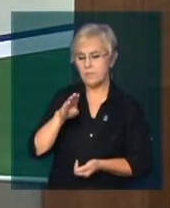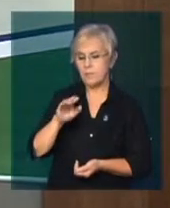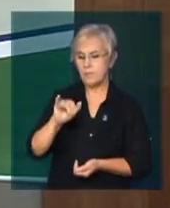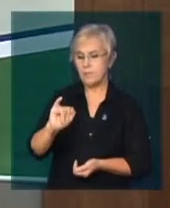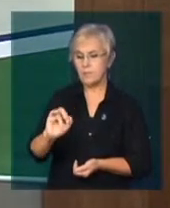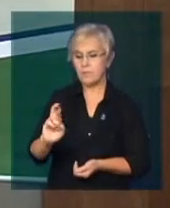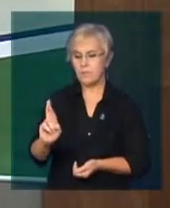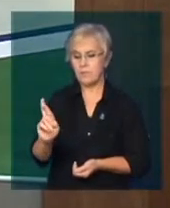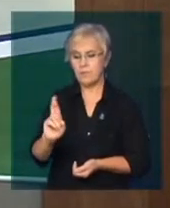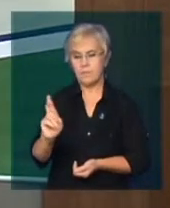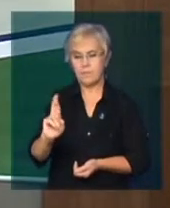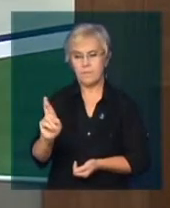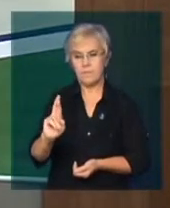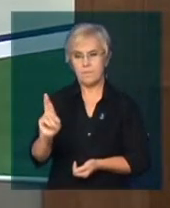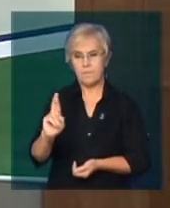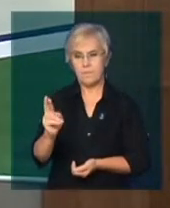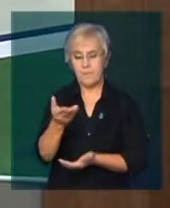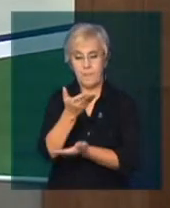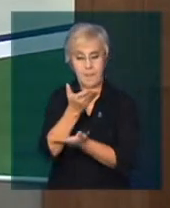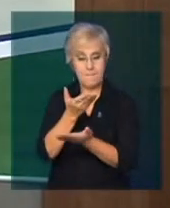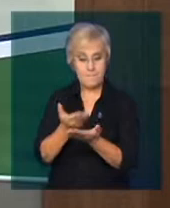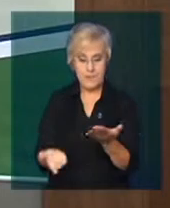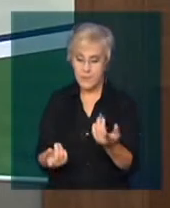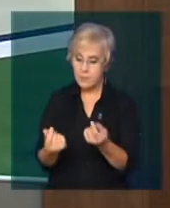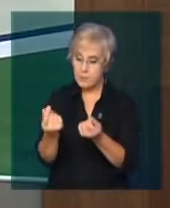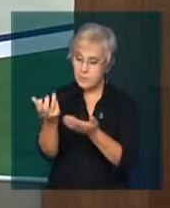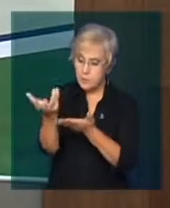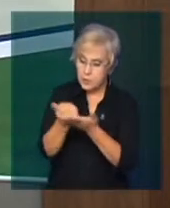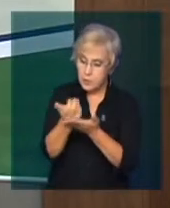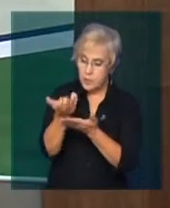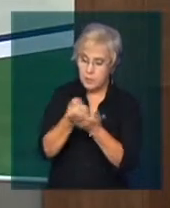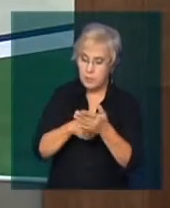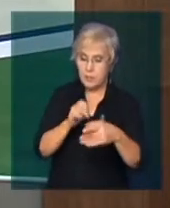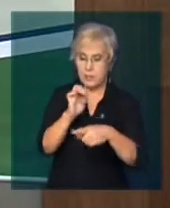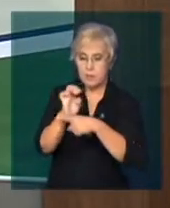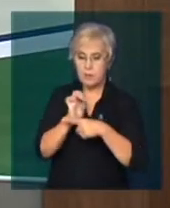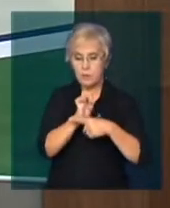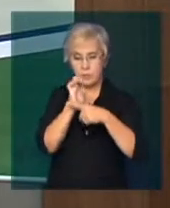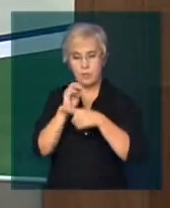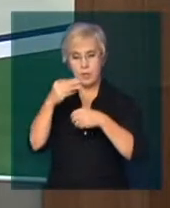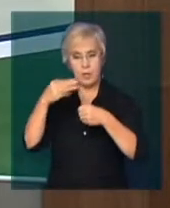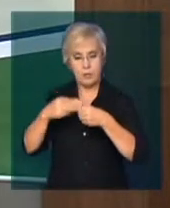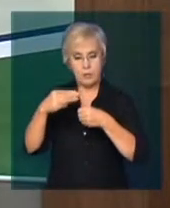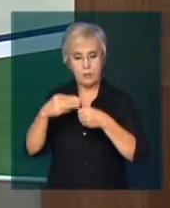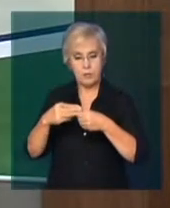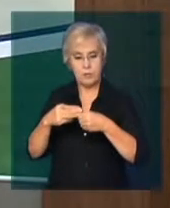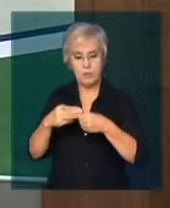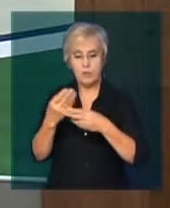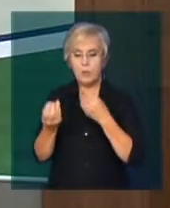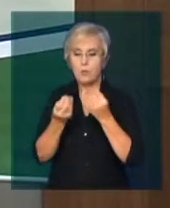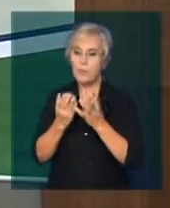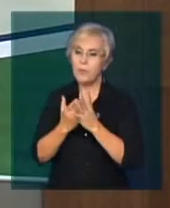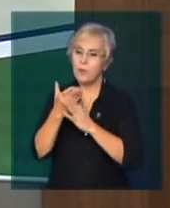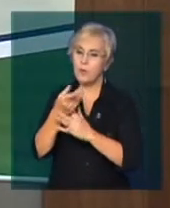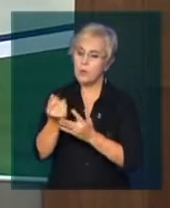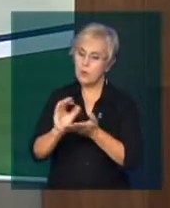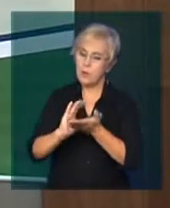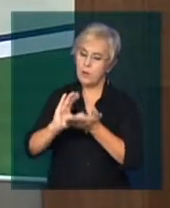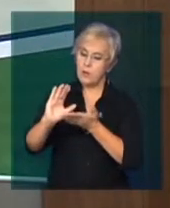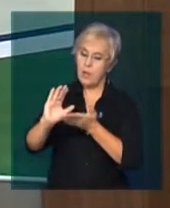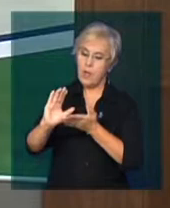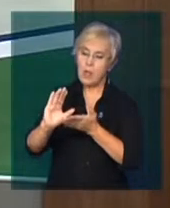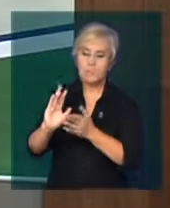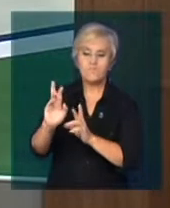de reais de perda de receita para os estados e dos municípios através das transferências condicionais